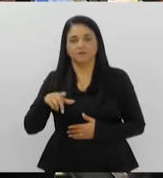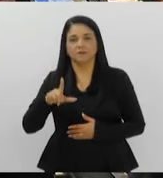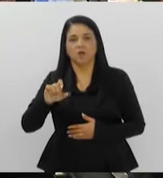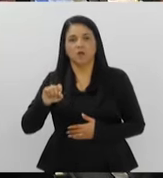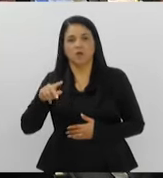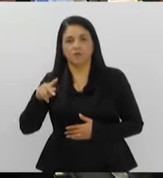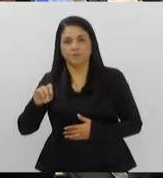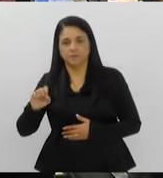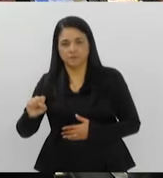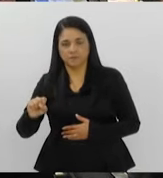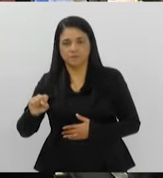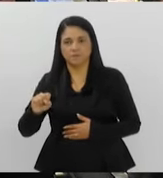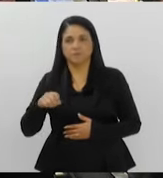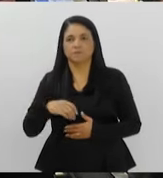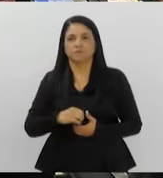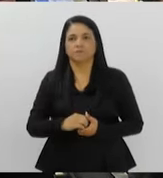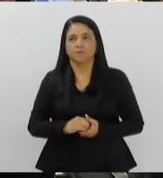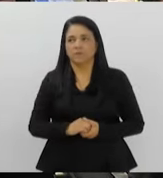está presente.